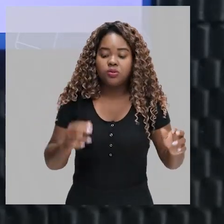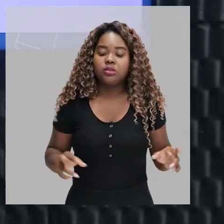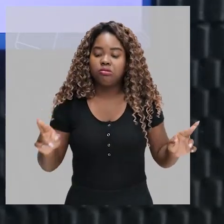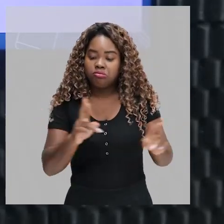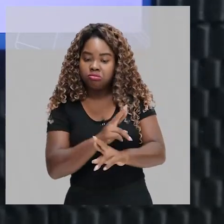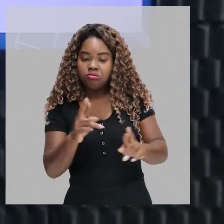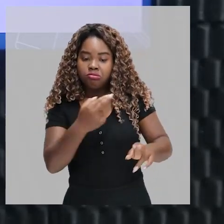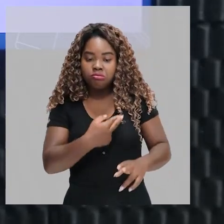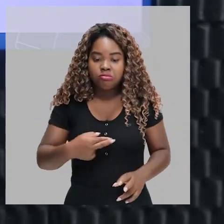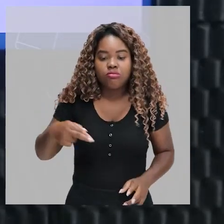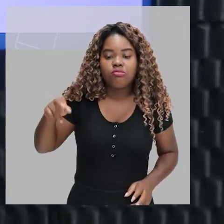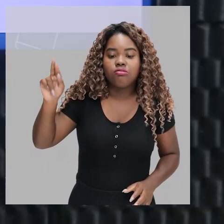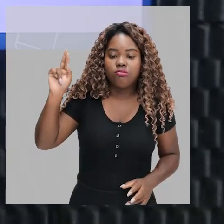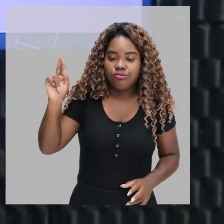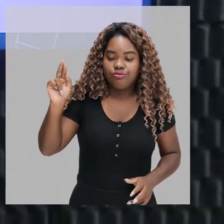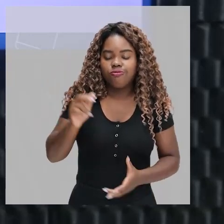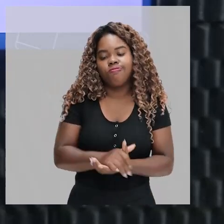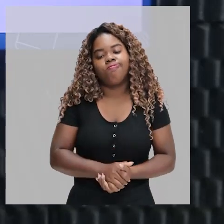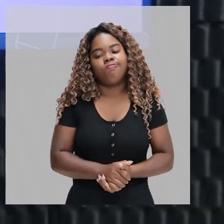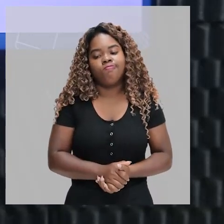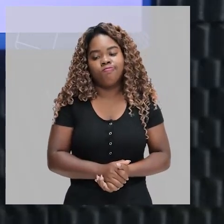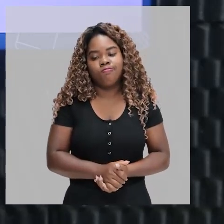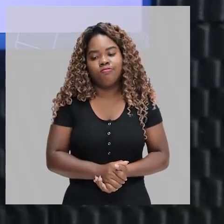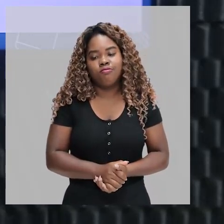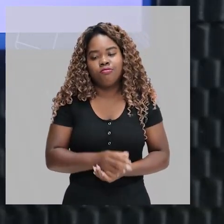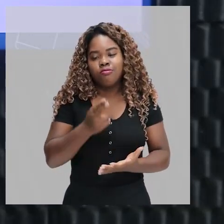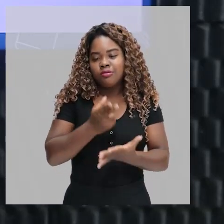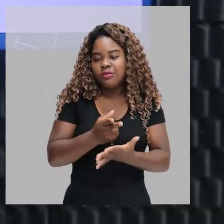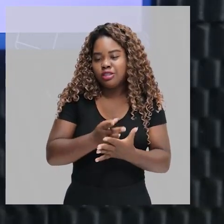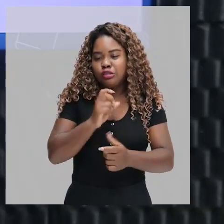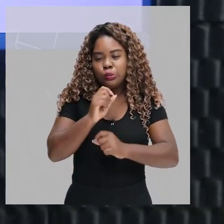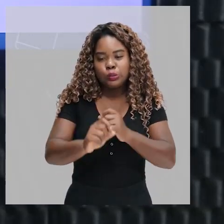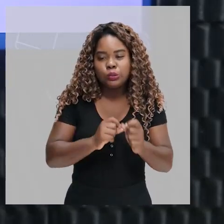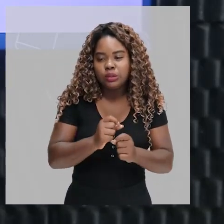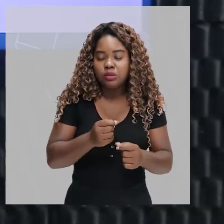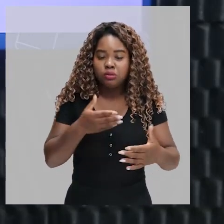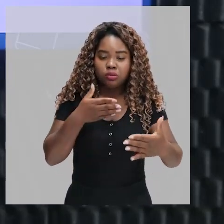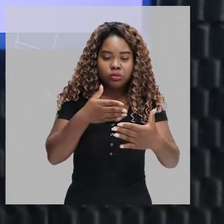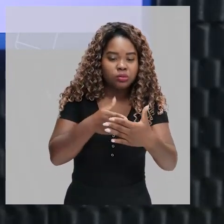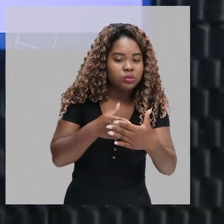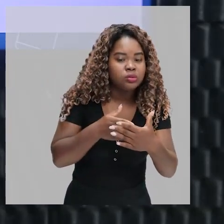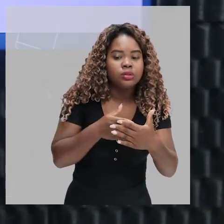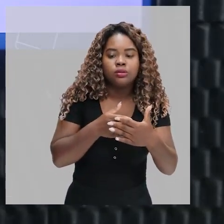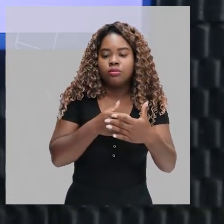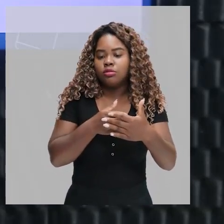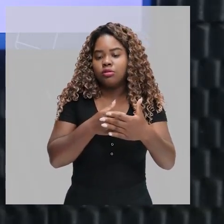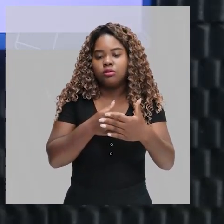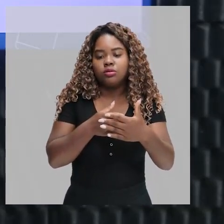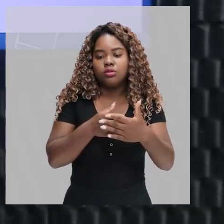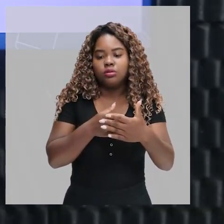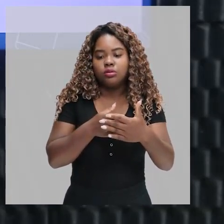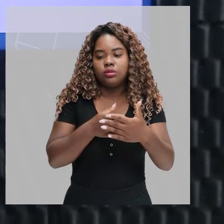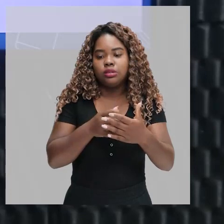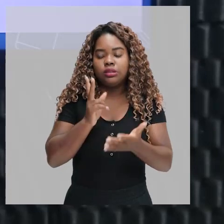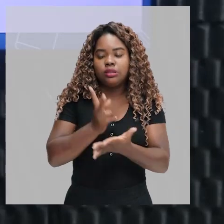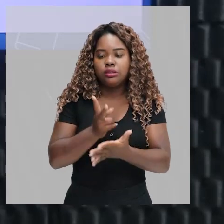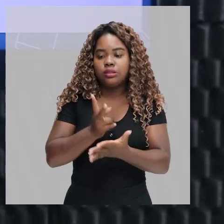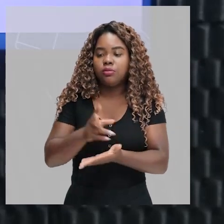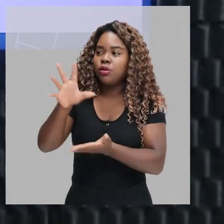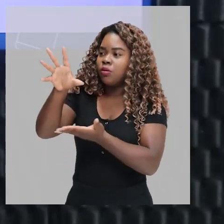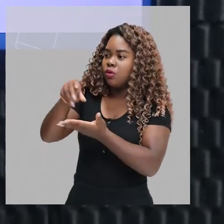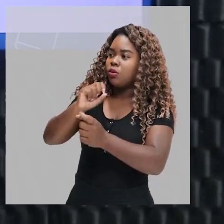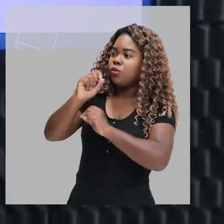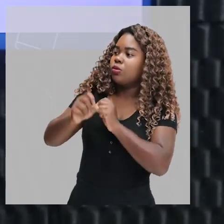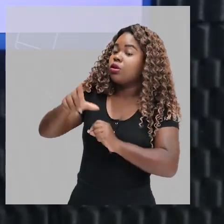religiões ficavam muito atreladas ao que o líder religioso é dizia